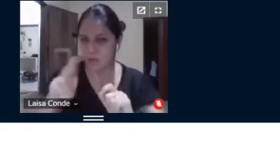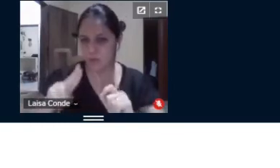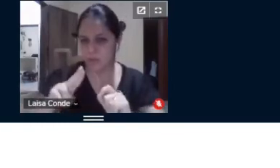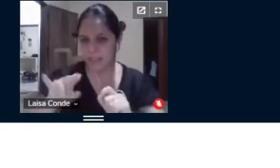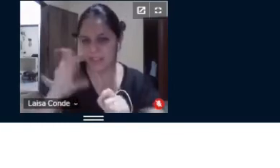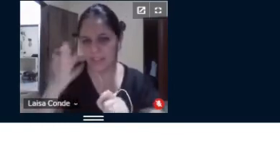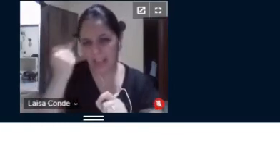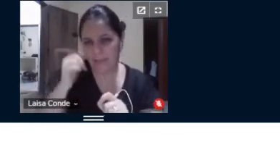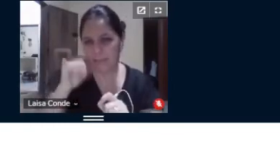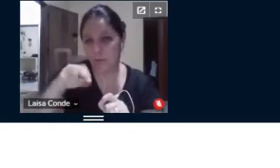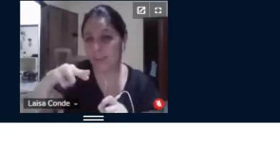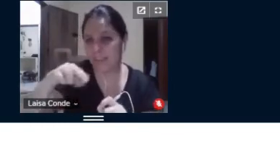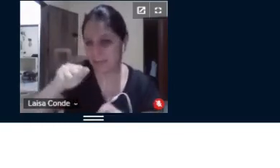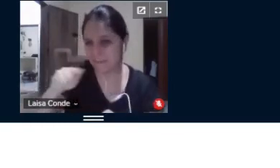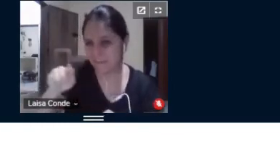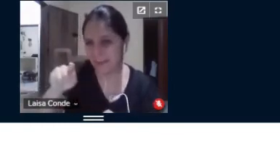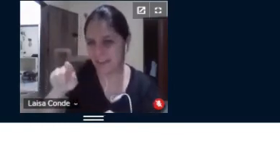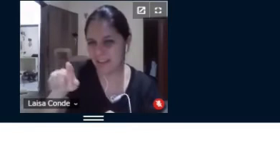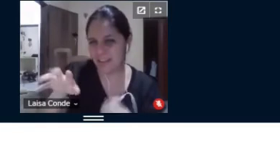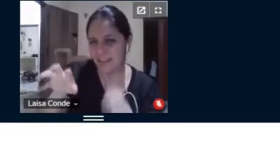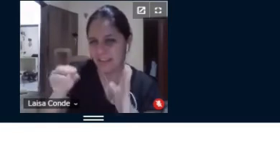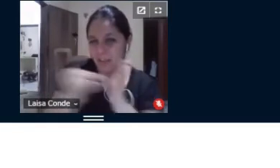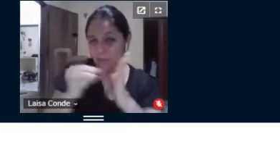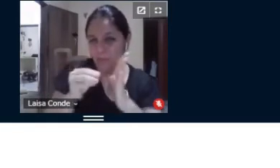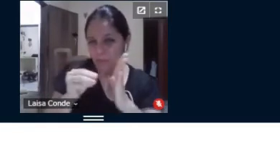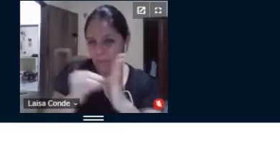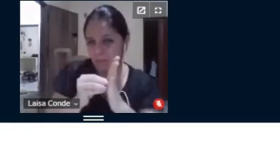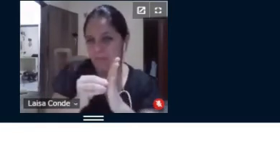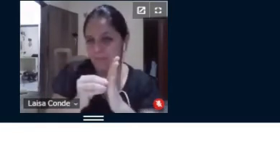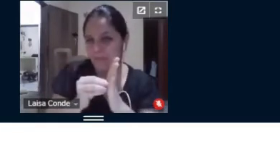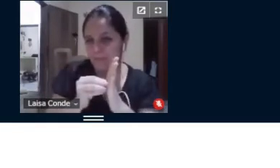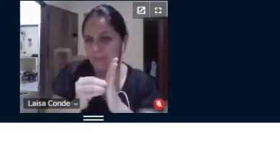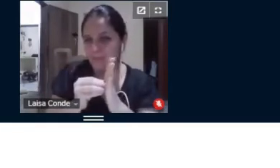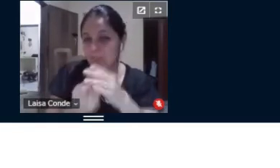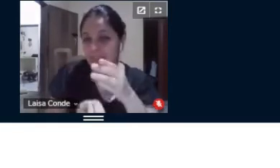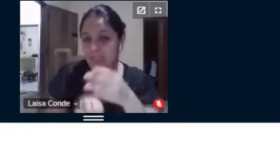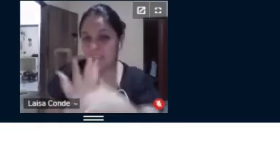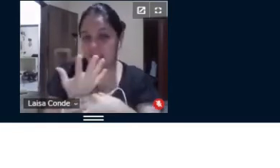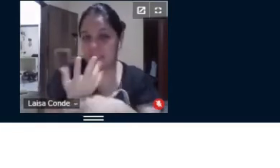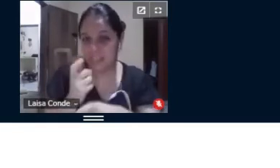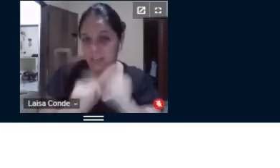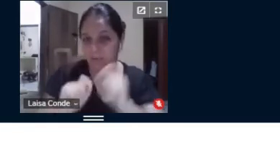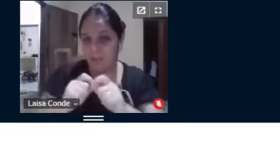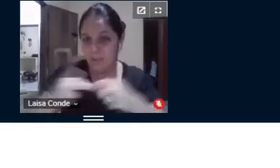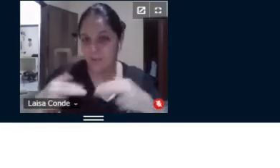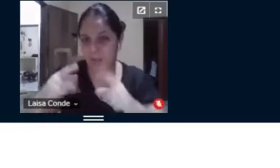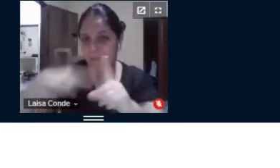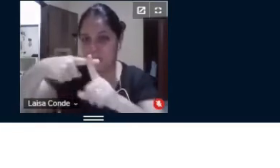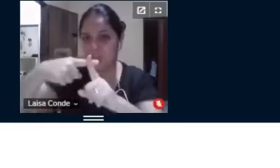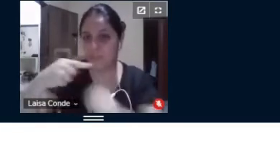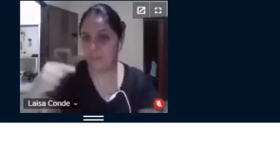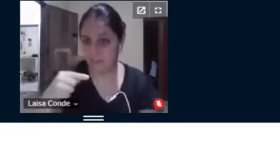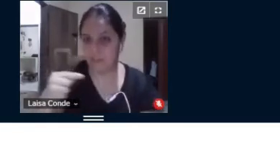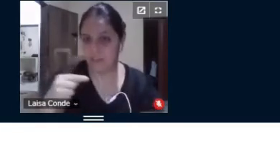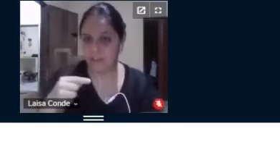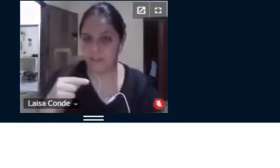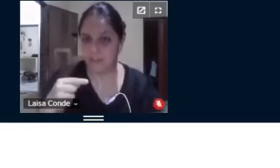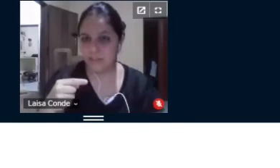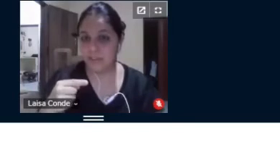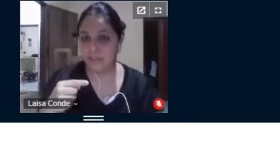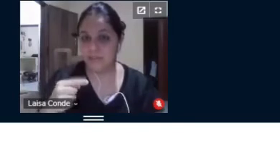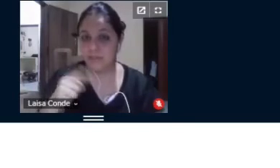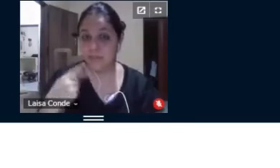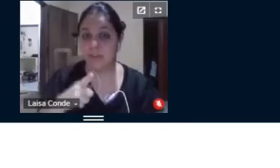né? Ou a gente cria uma polarização, um positivo e um negativo, a gente vai